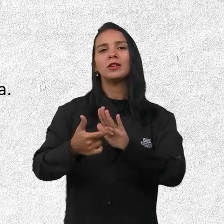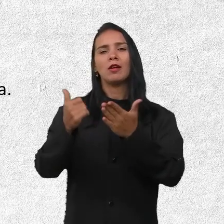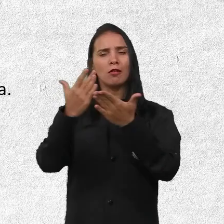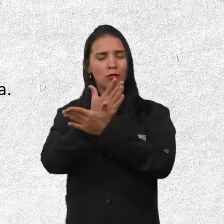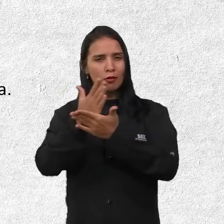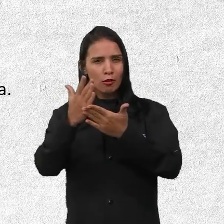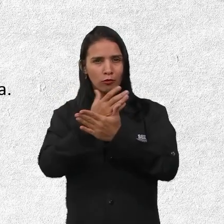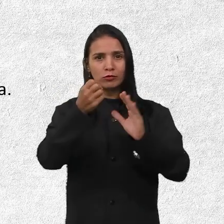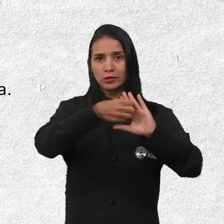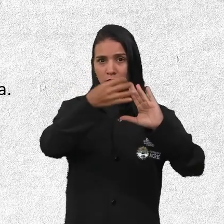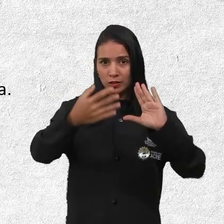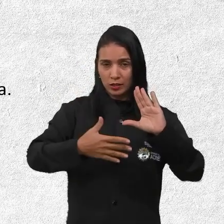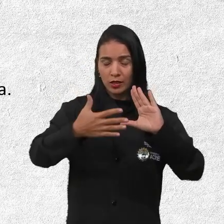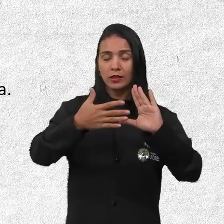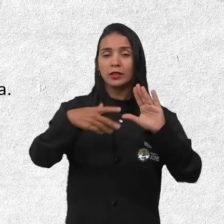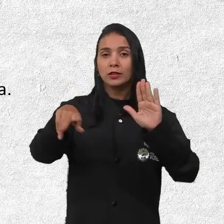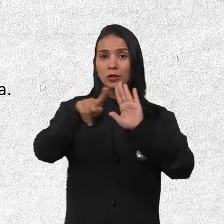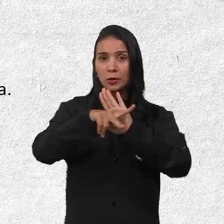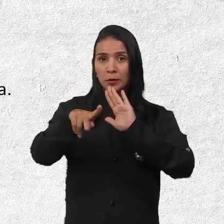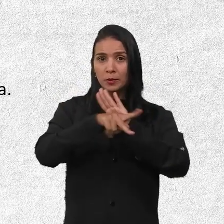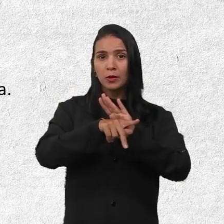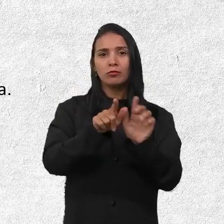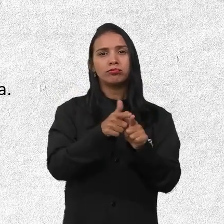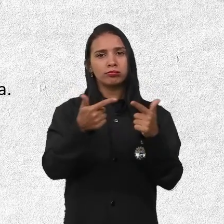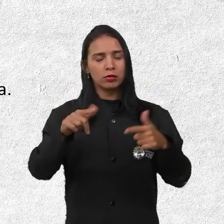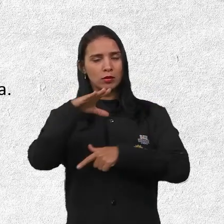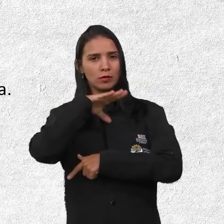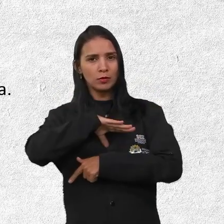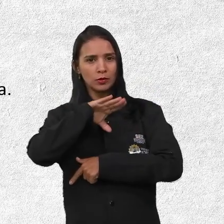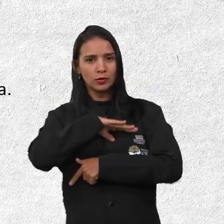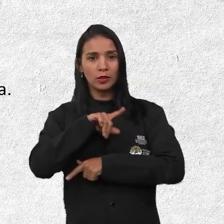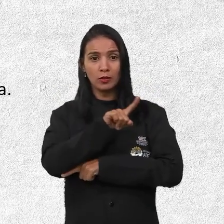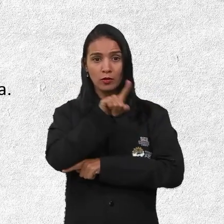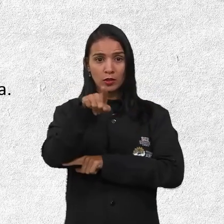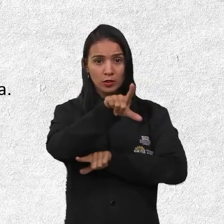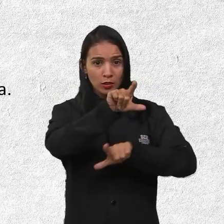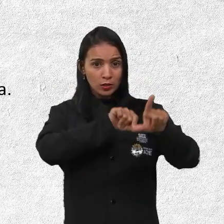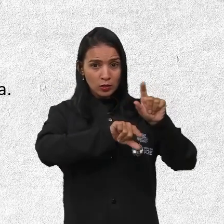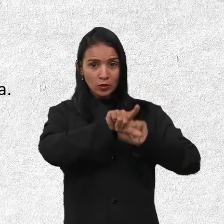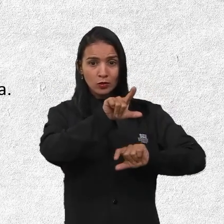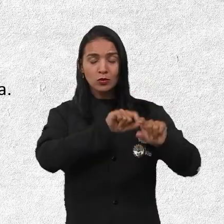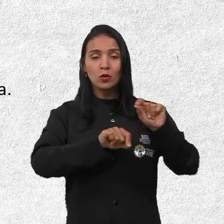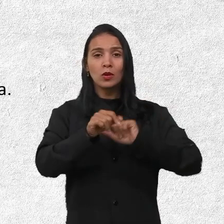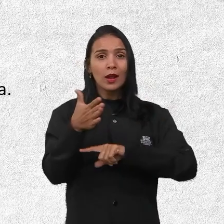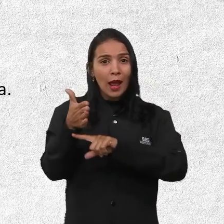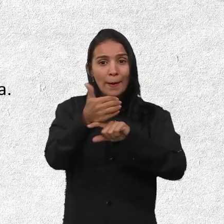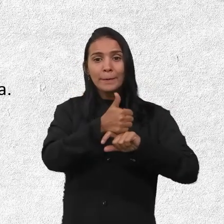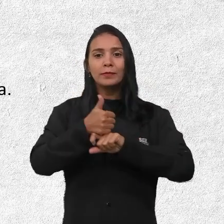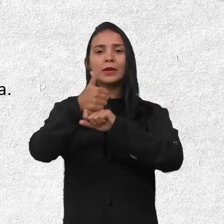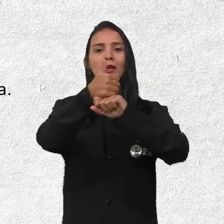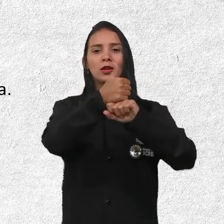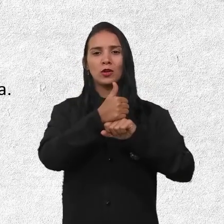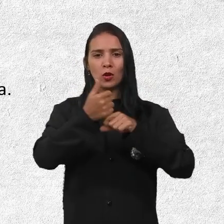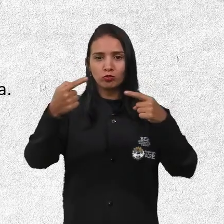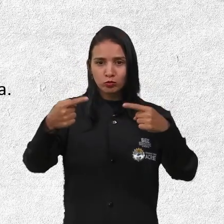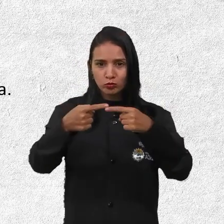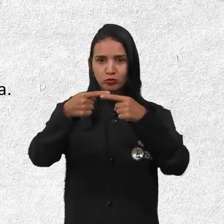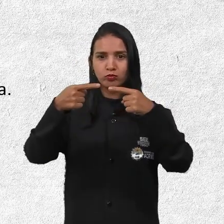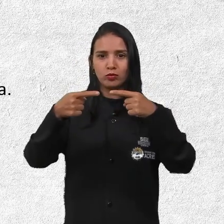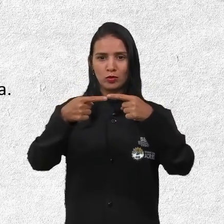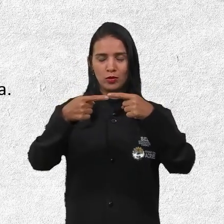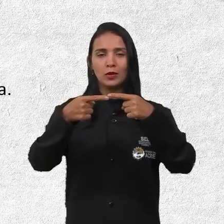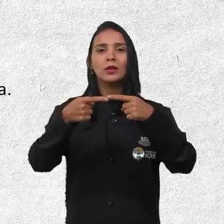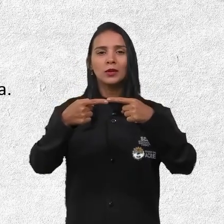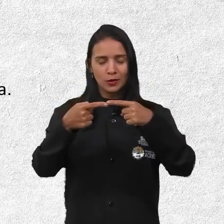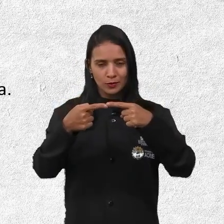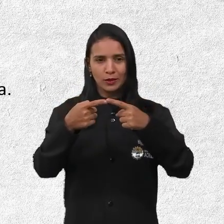polissemia e ironia. Marque a alternativa que melhor explica como eles aparecem na situação, ou seja,